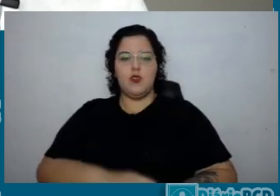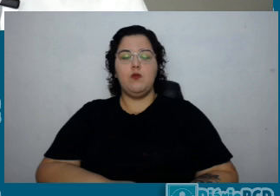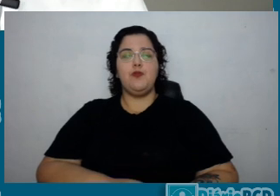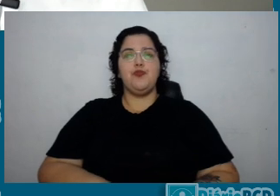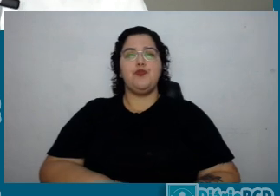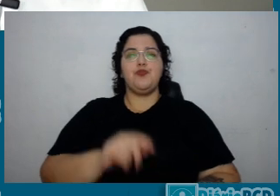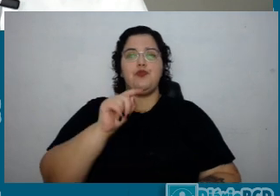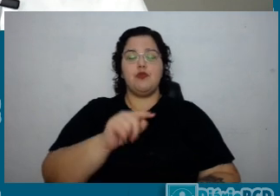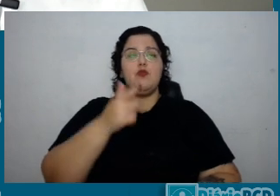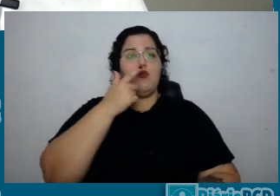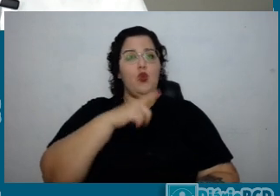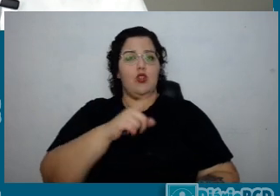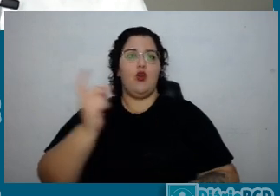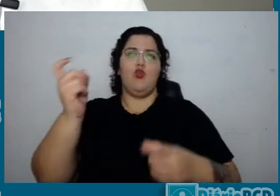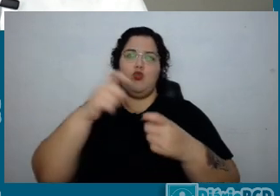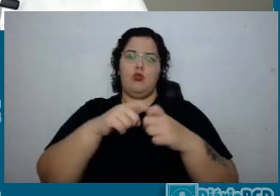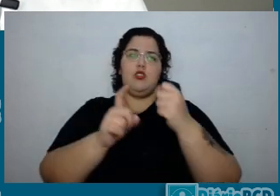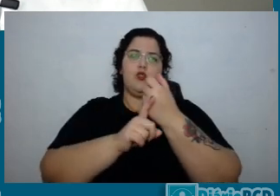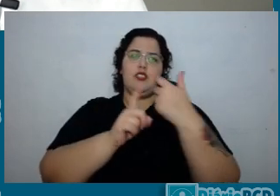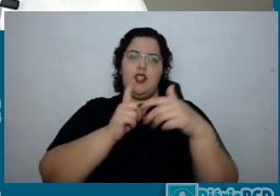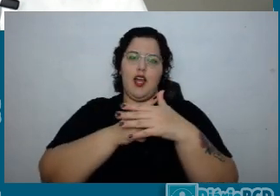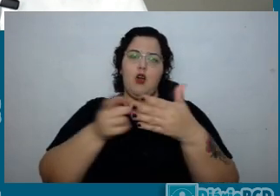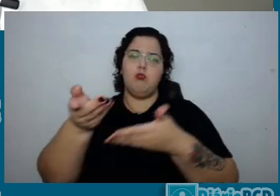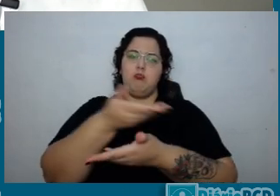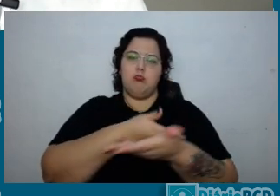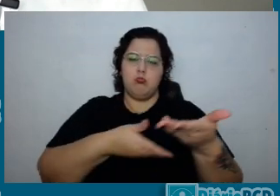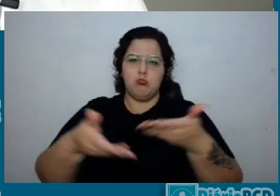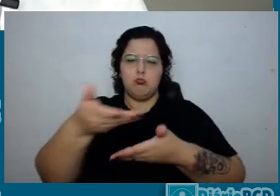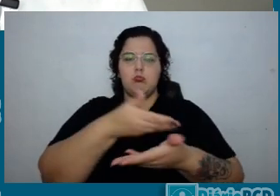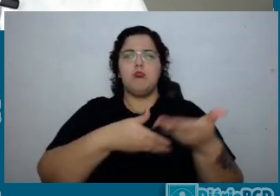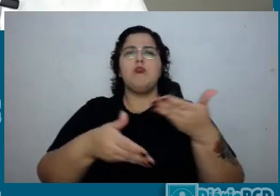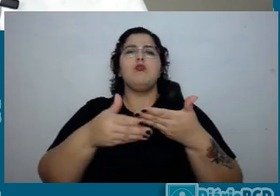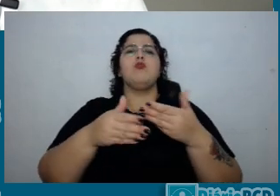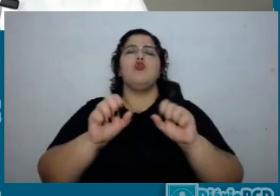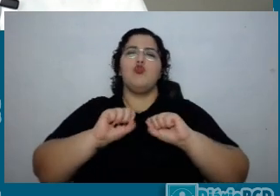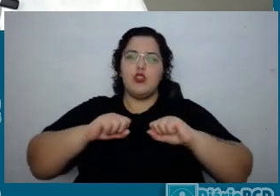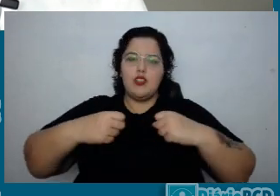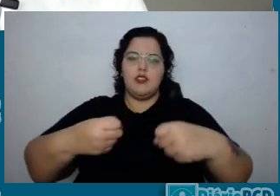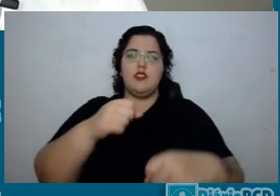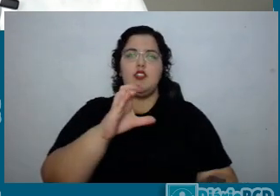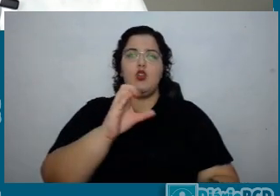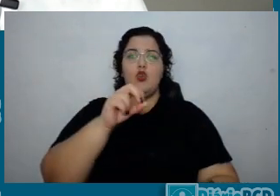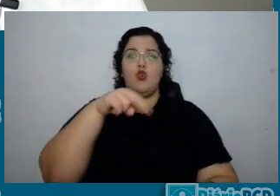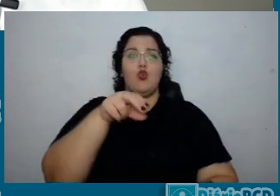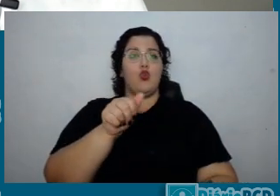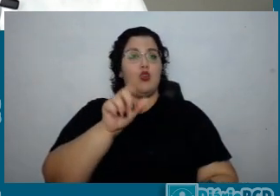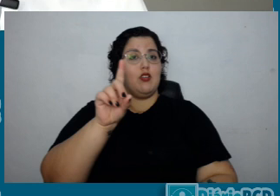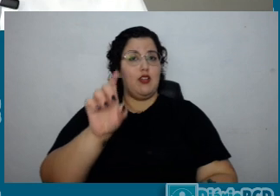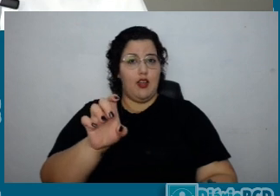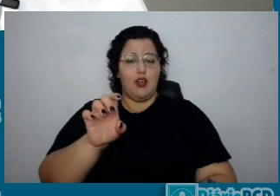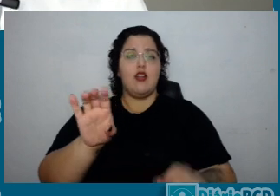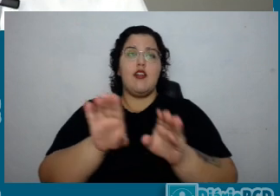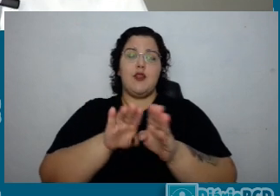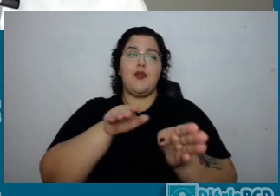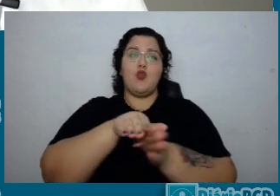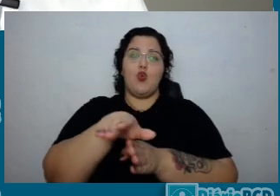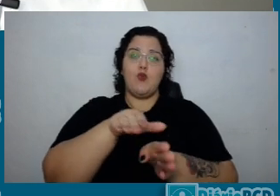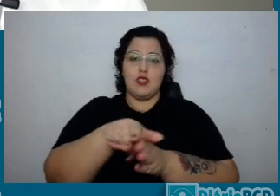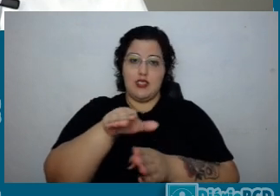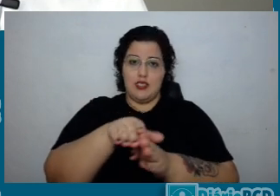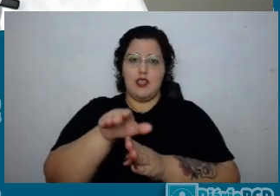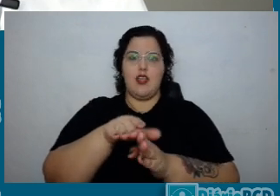temática. Essa retomada da participação social, o fortalecimento do CONAD, né? A retomada dos